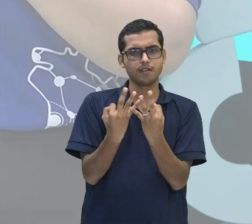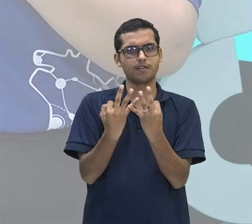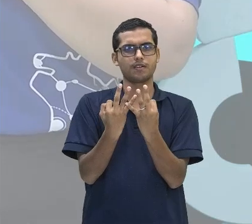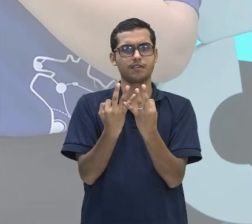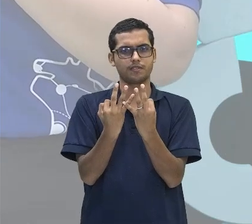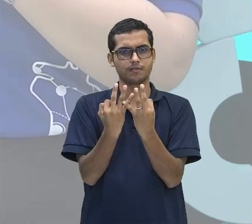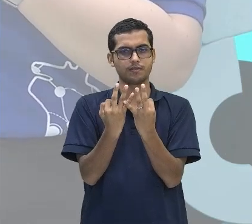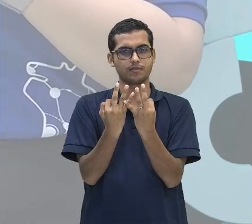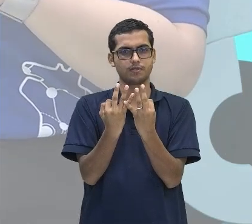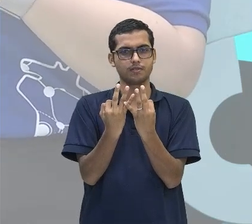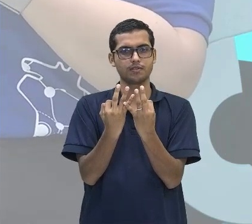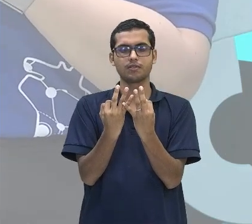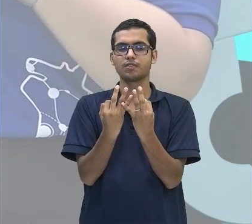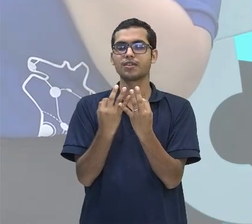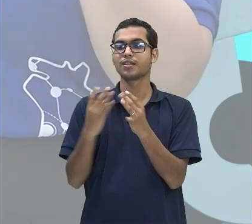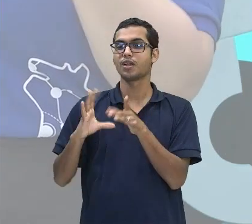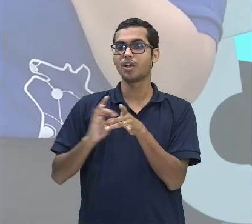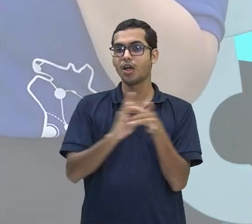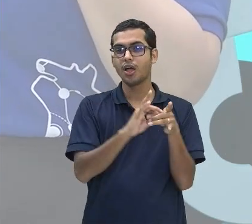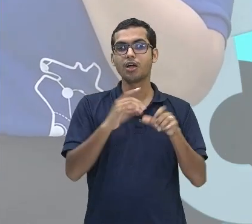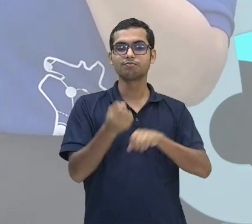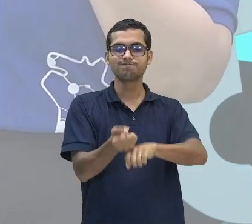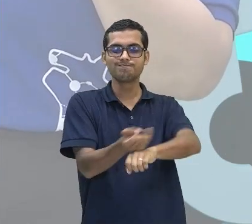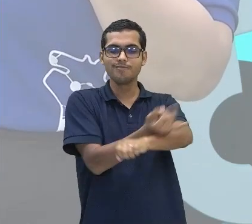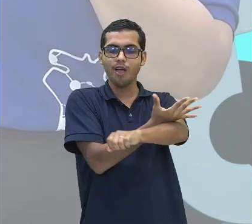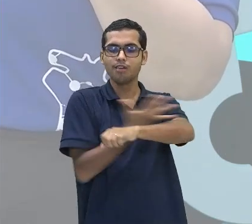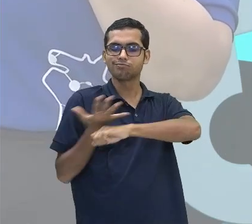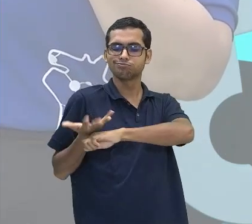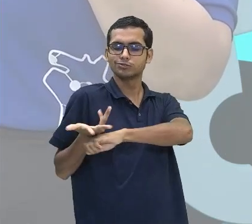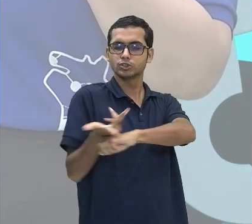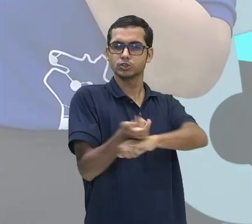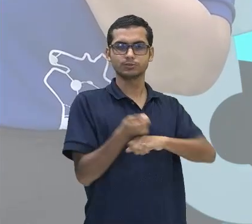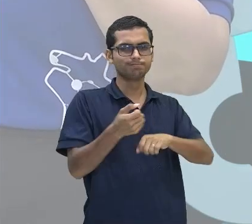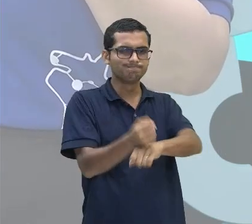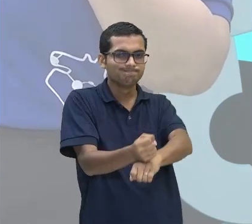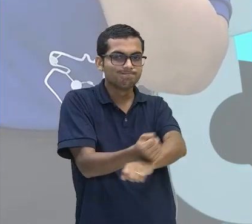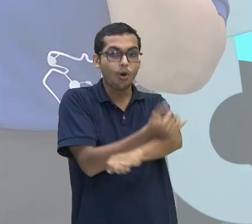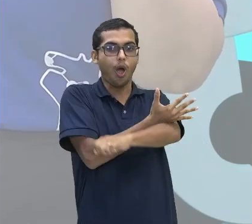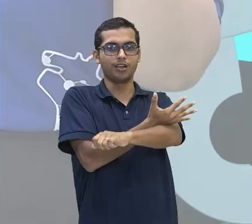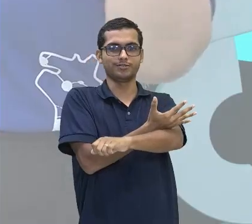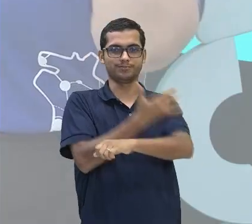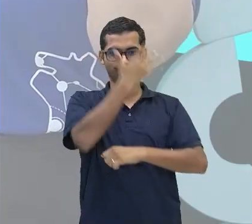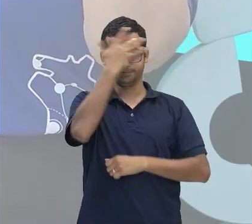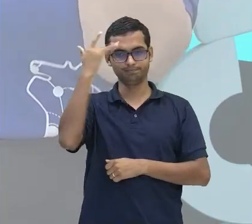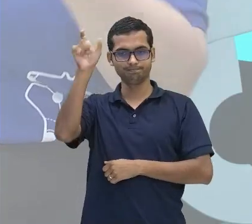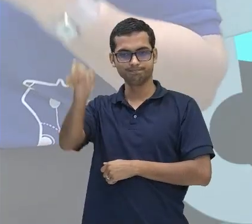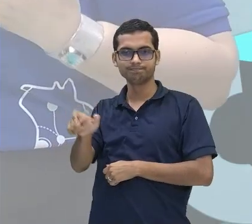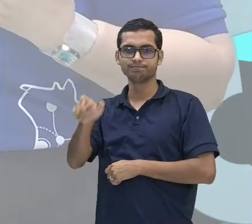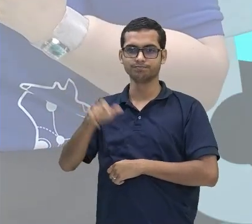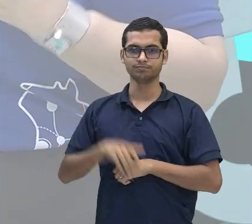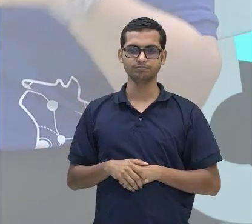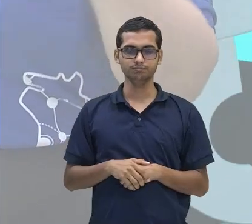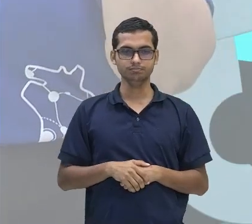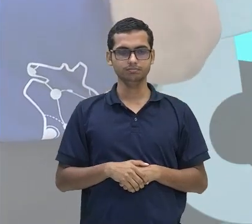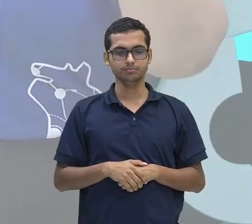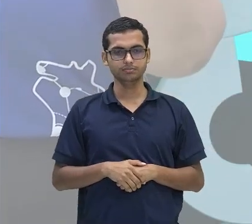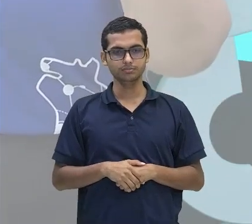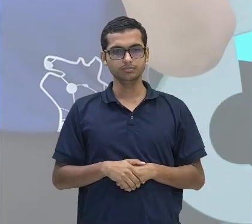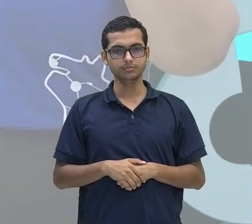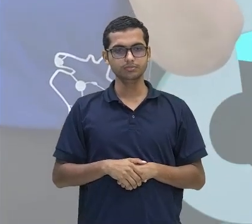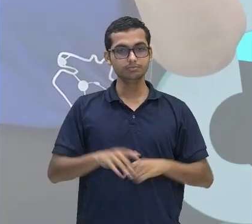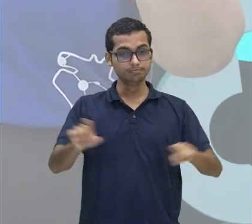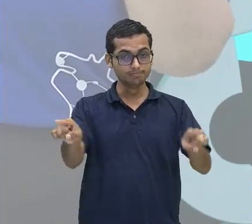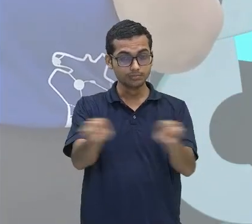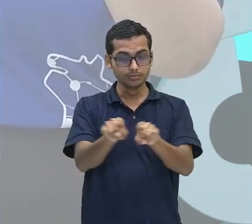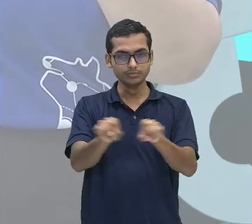que vai para o emocional, certo? E aí temos ainda mais uma forma